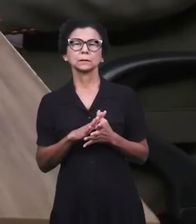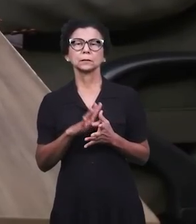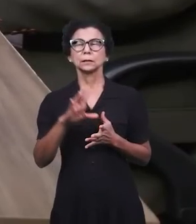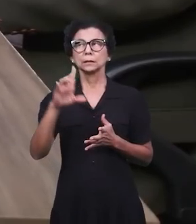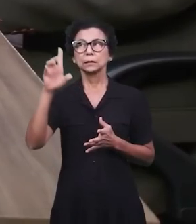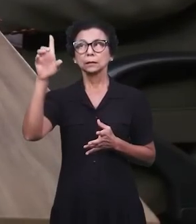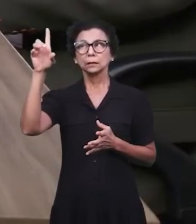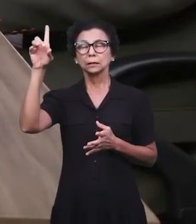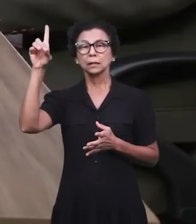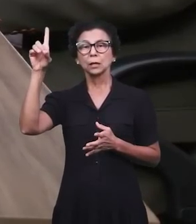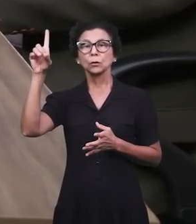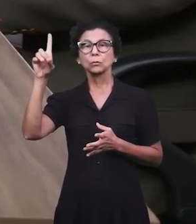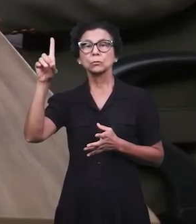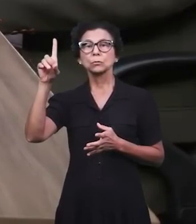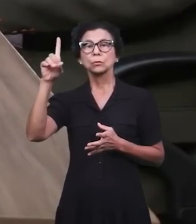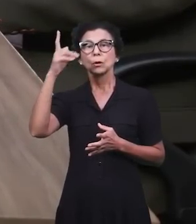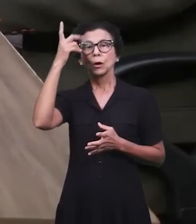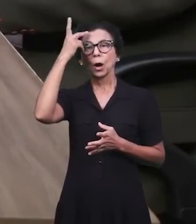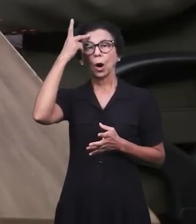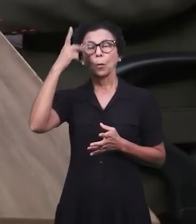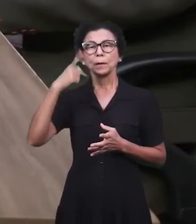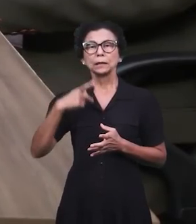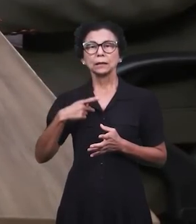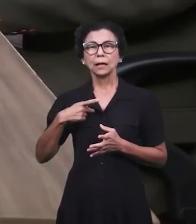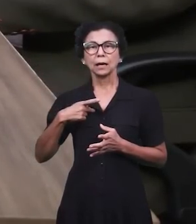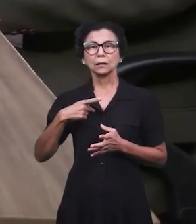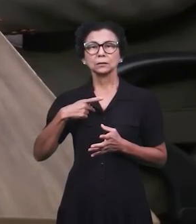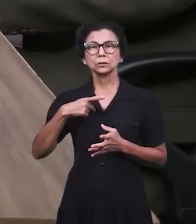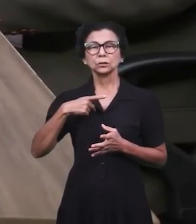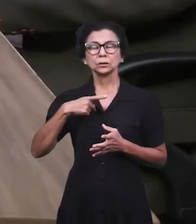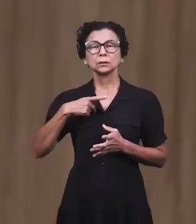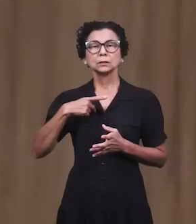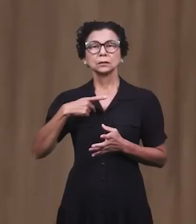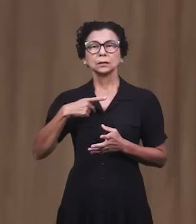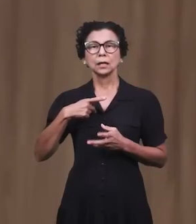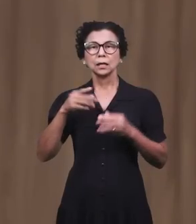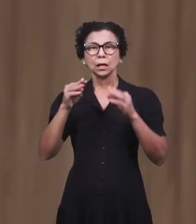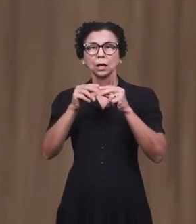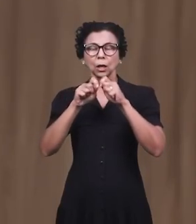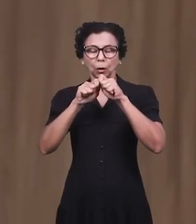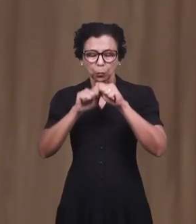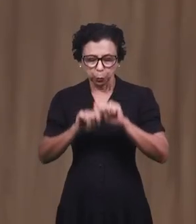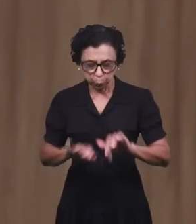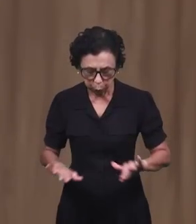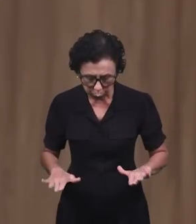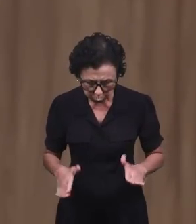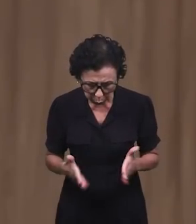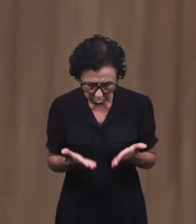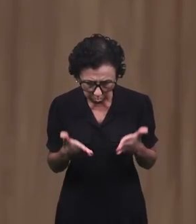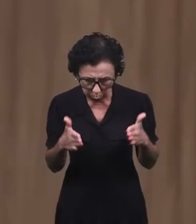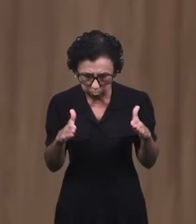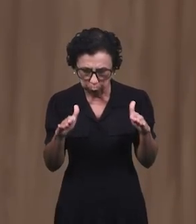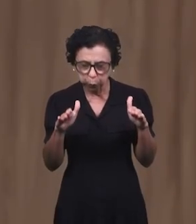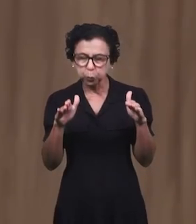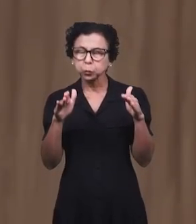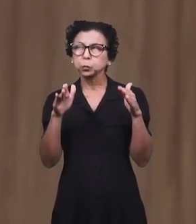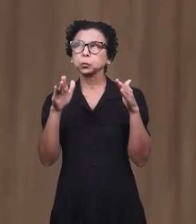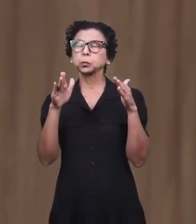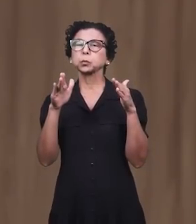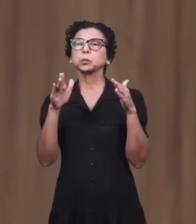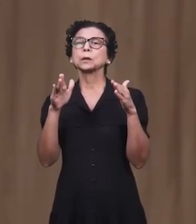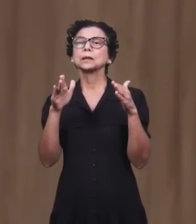de Deus, mente e coração. O homem que está próximo de Deus, ele vive